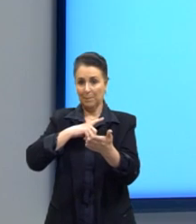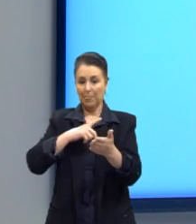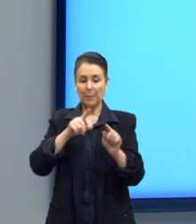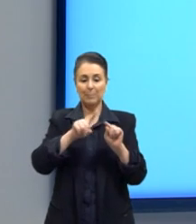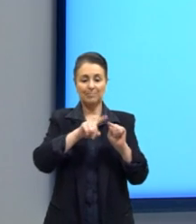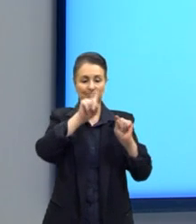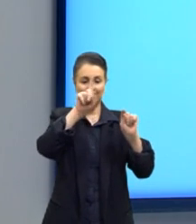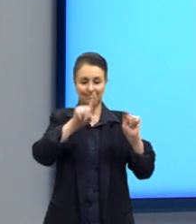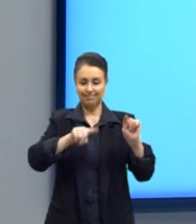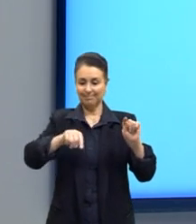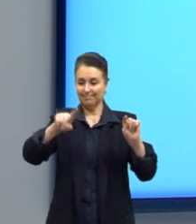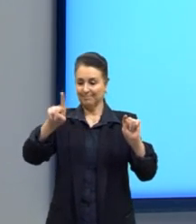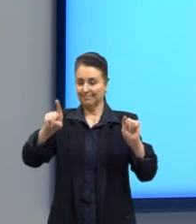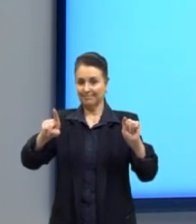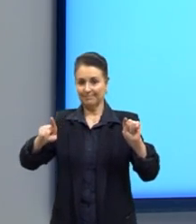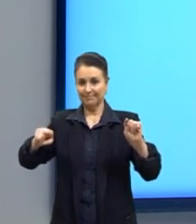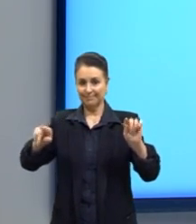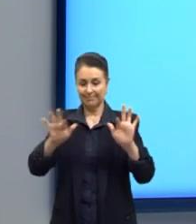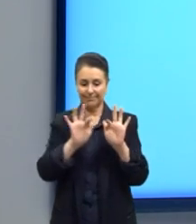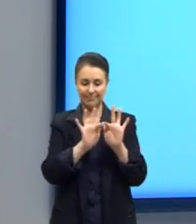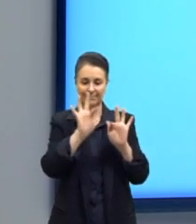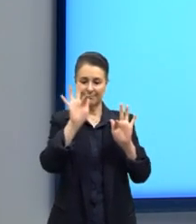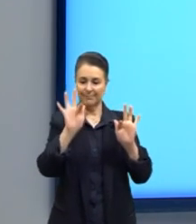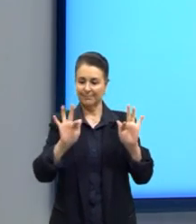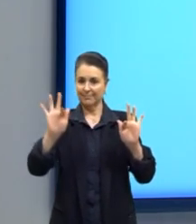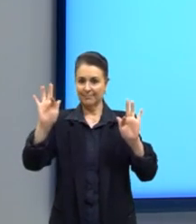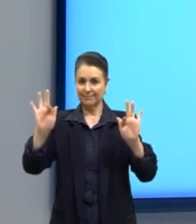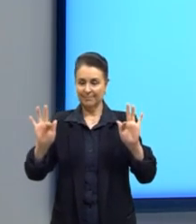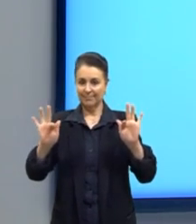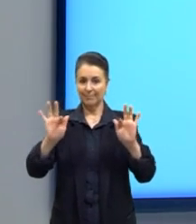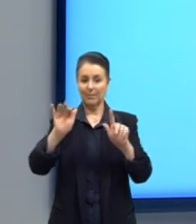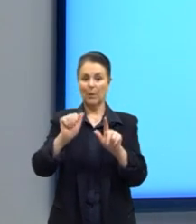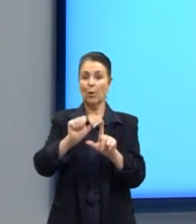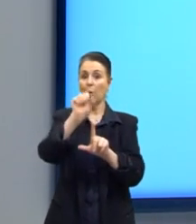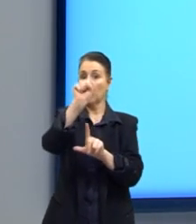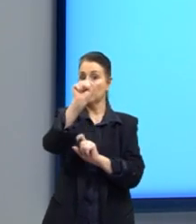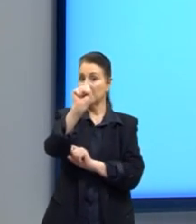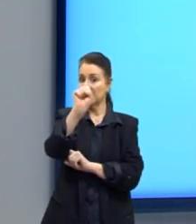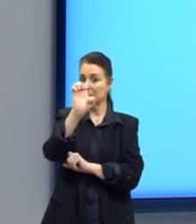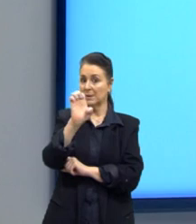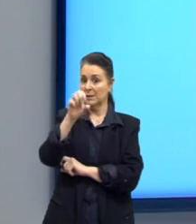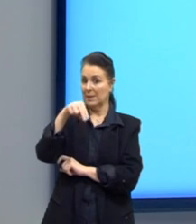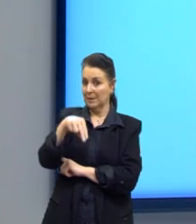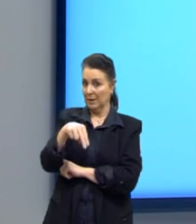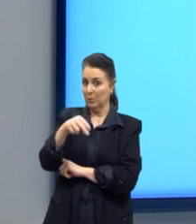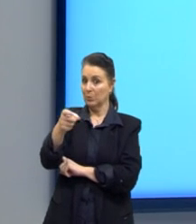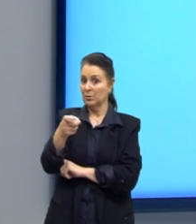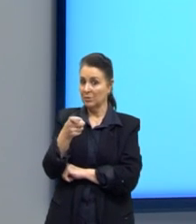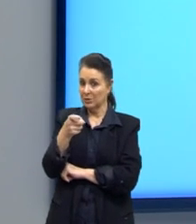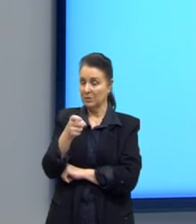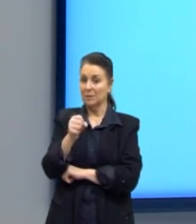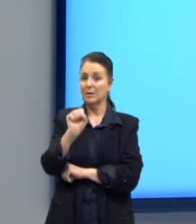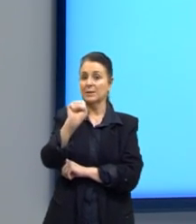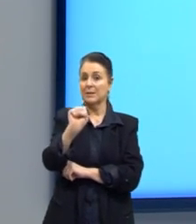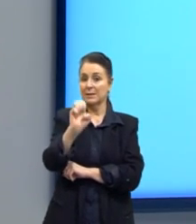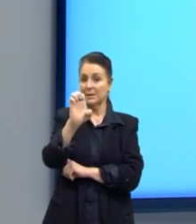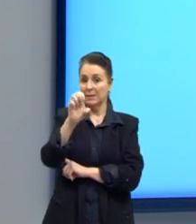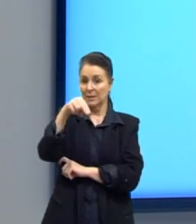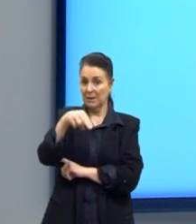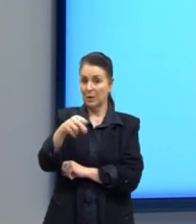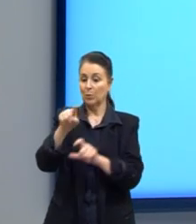ondas né a nossa função seno né seguindo a lei de formação seno de x seno de um ângulo